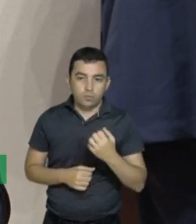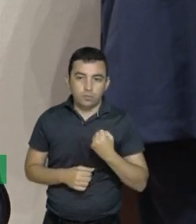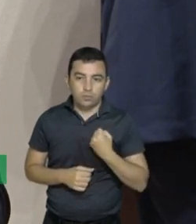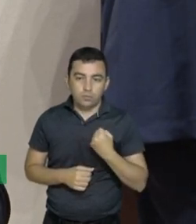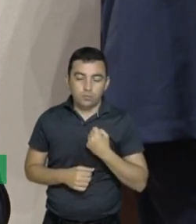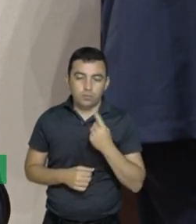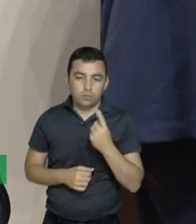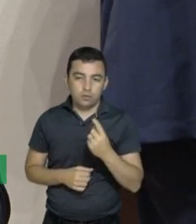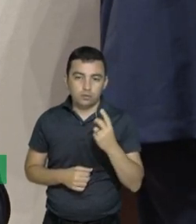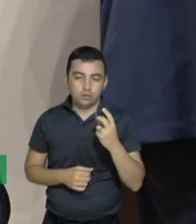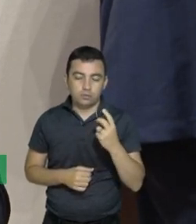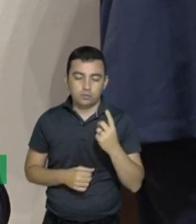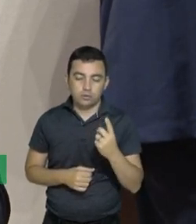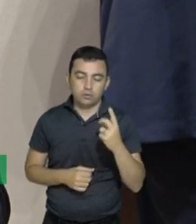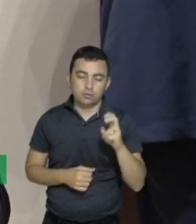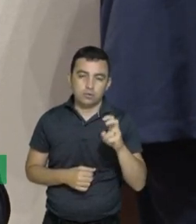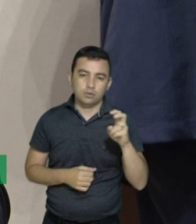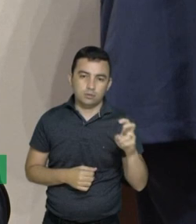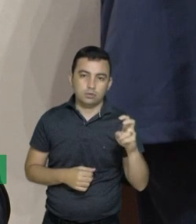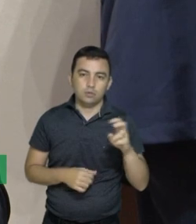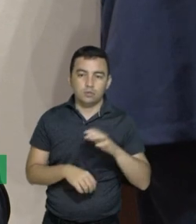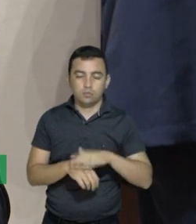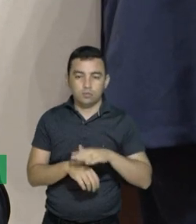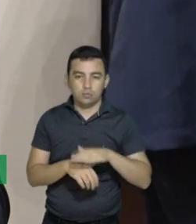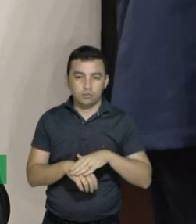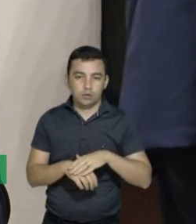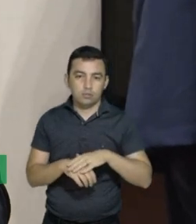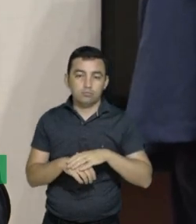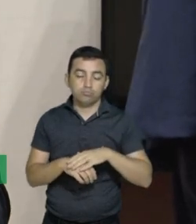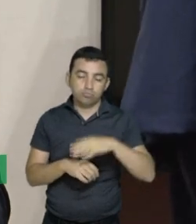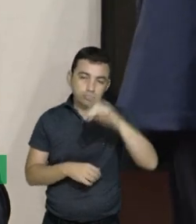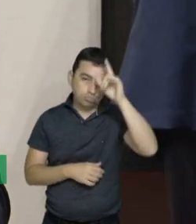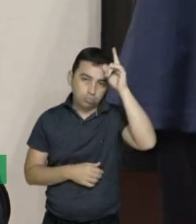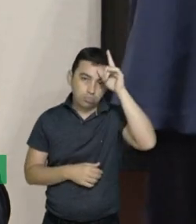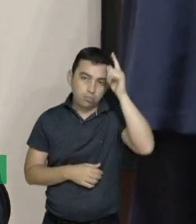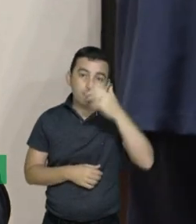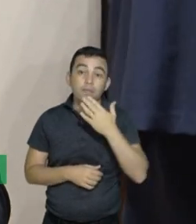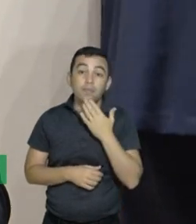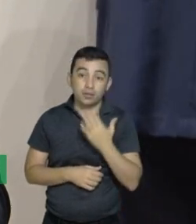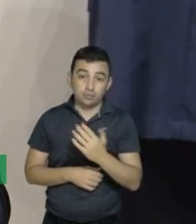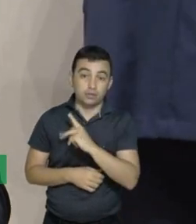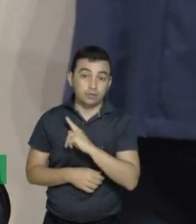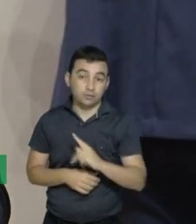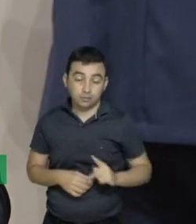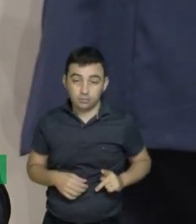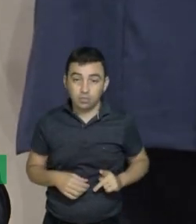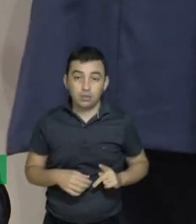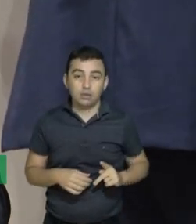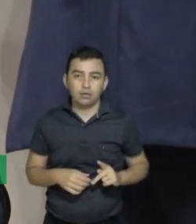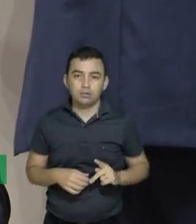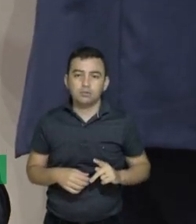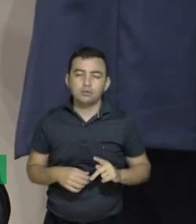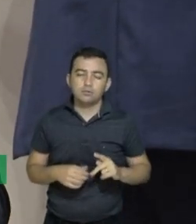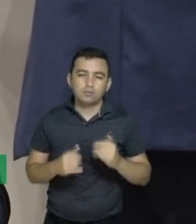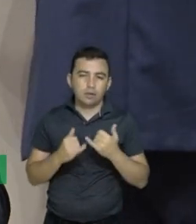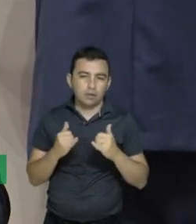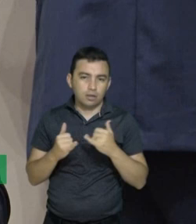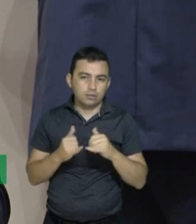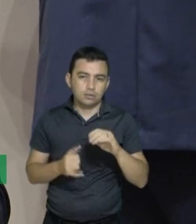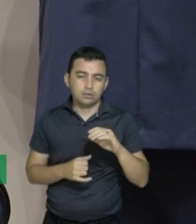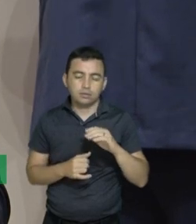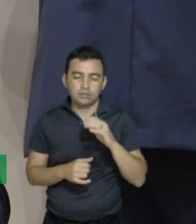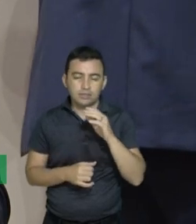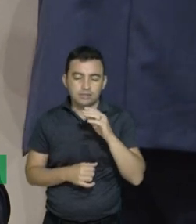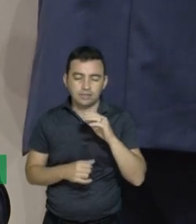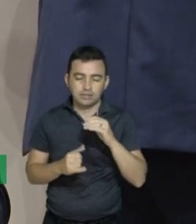1155 2023 autoria deputados Sargento Lima solicitando ao presidente da centrais elétrica de Santa Catarina Celeste que o senhor